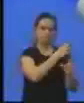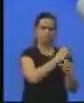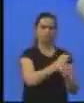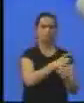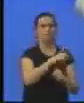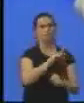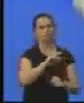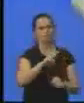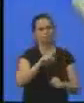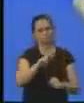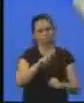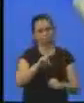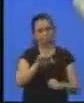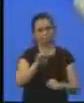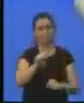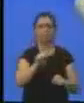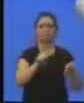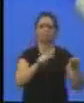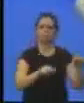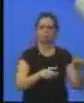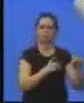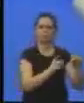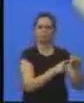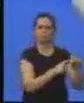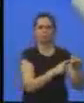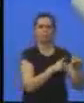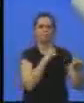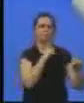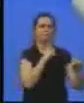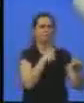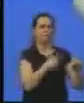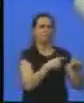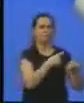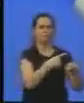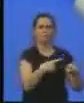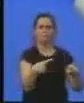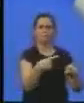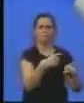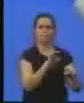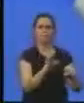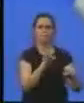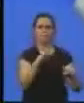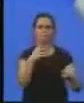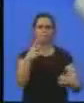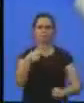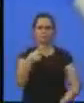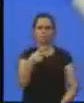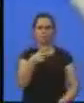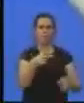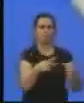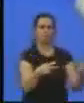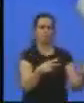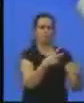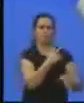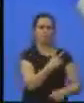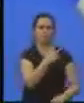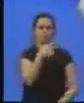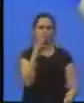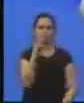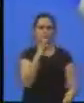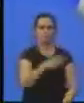a derivada do S. Calculo a derivada do S, vai ser menos t quadrado, vai virar menos 2t. Tá